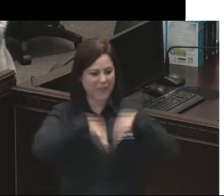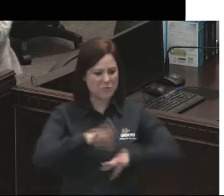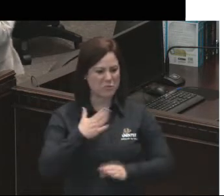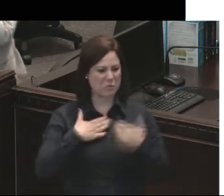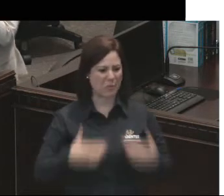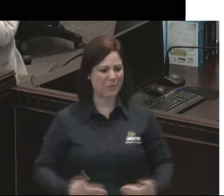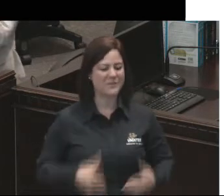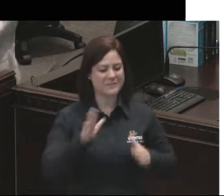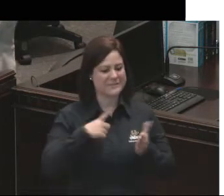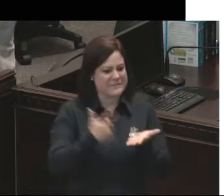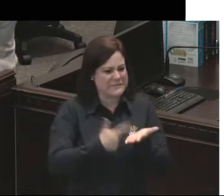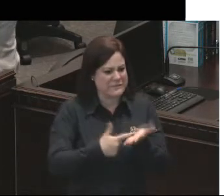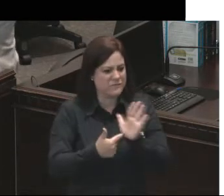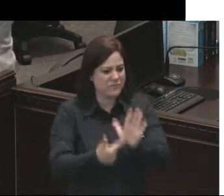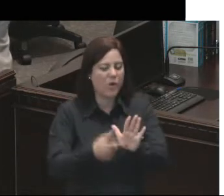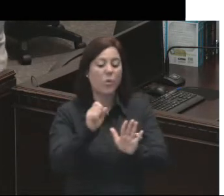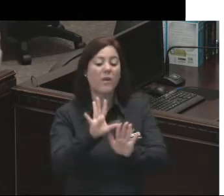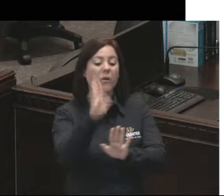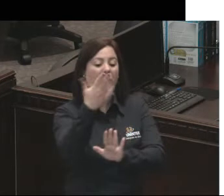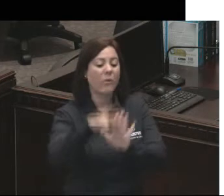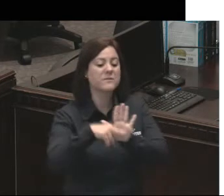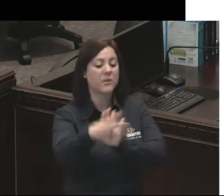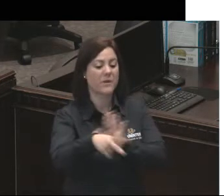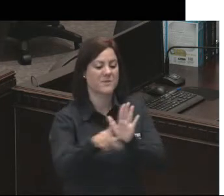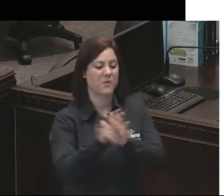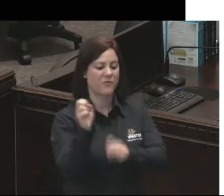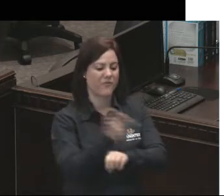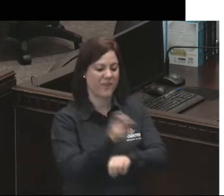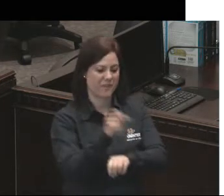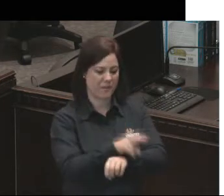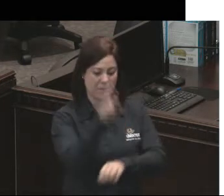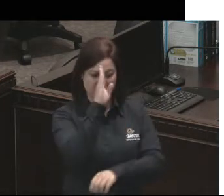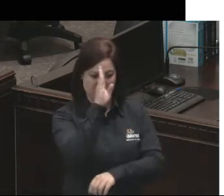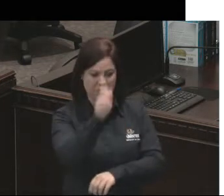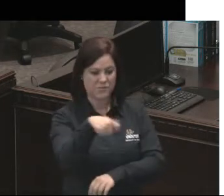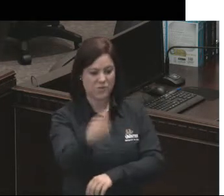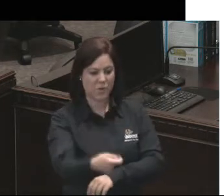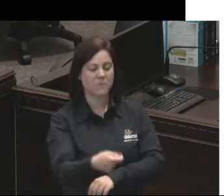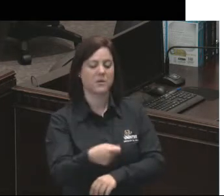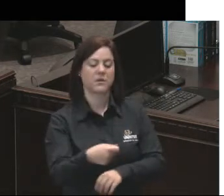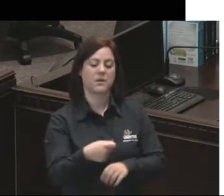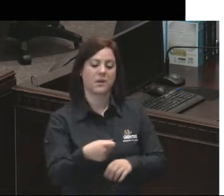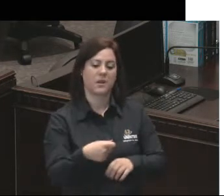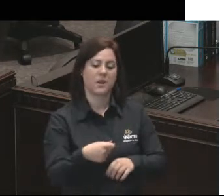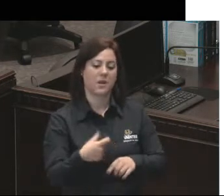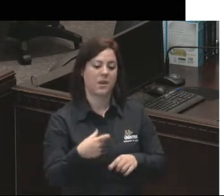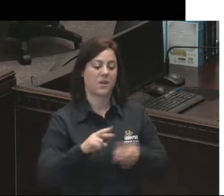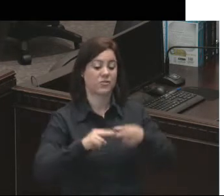os efeitos desses agrotóxicos, principalmente na parte de reprodução, que são